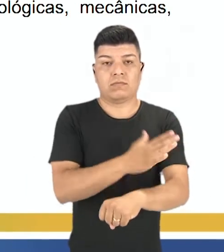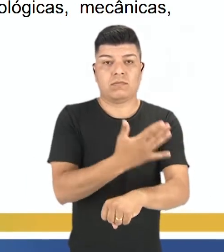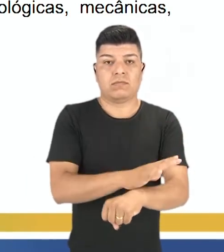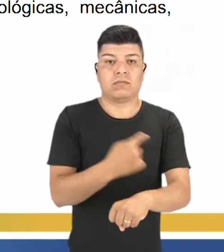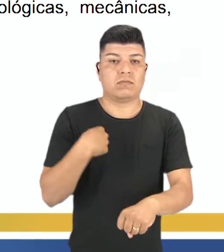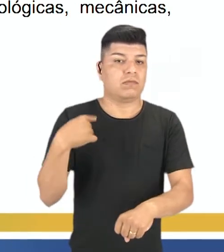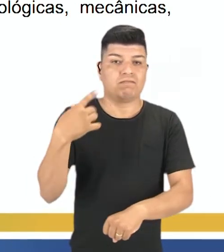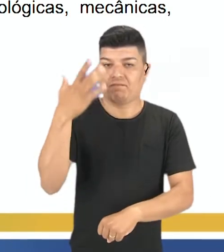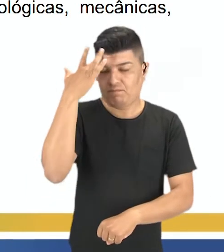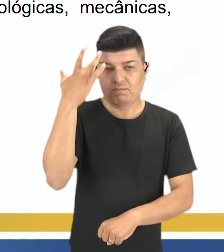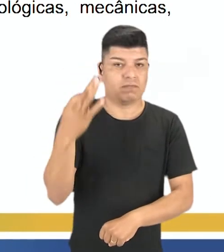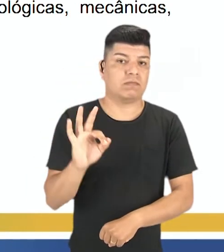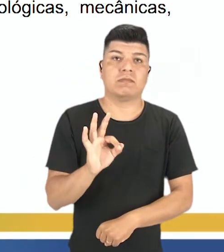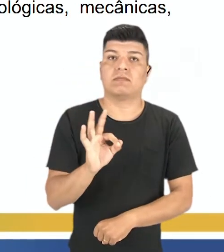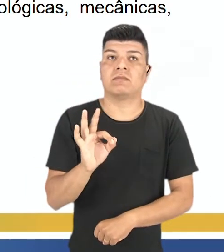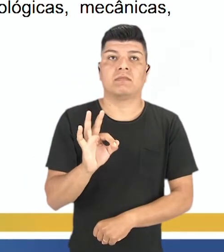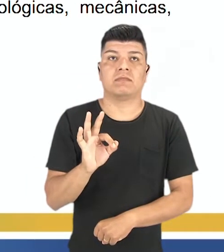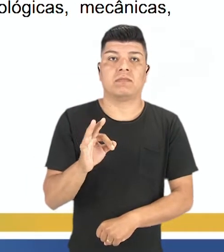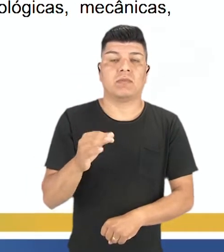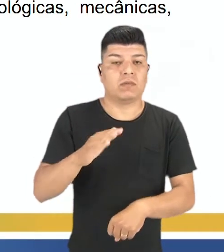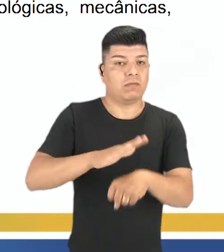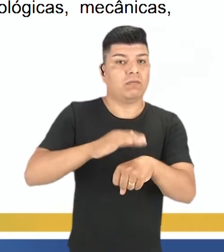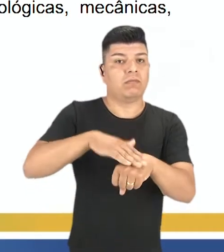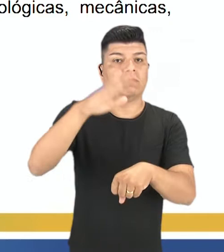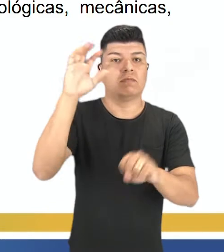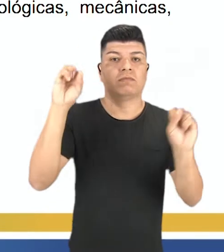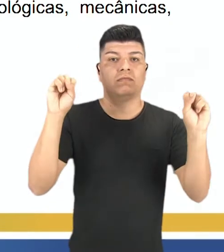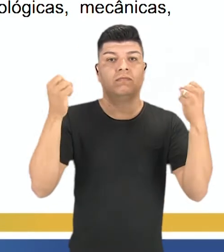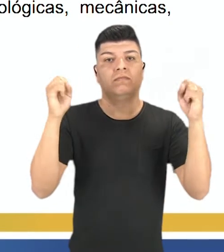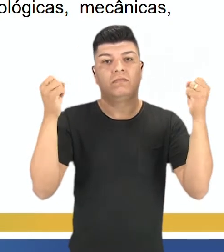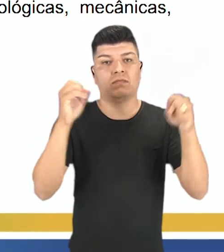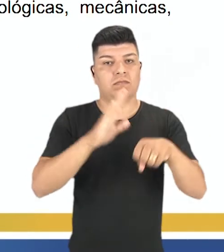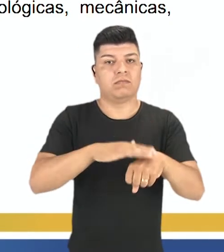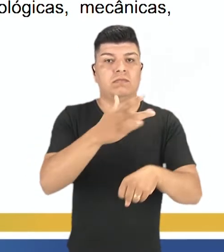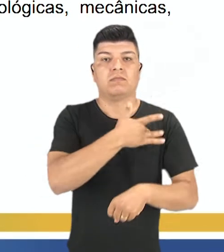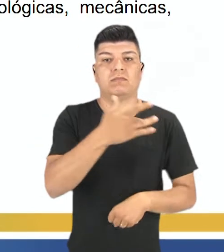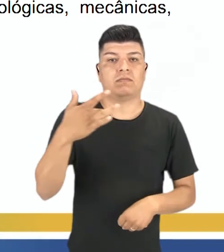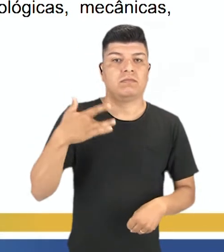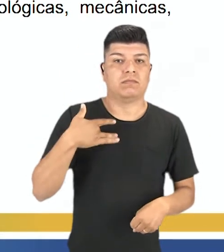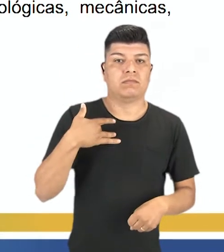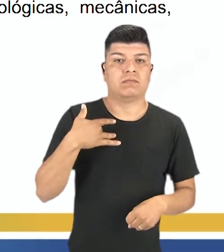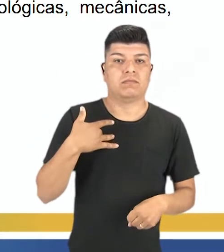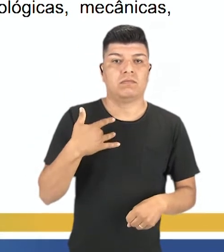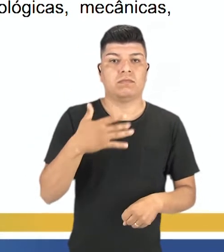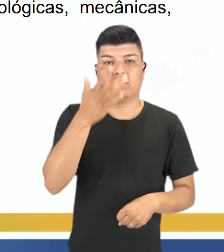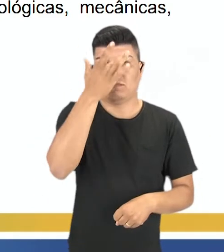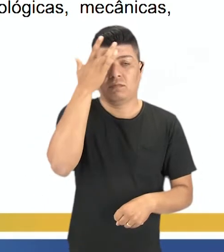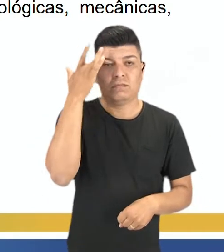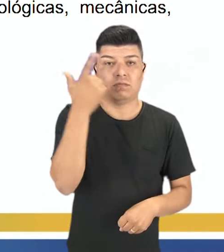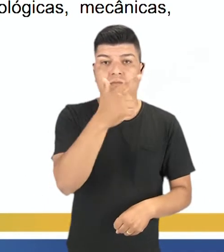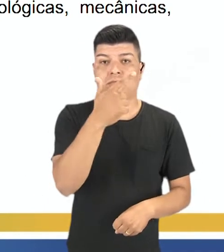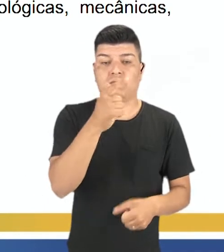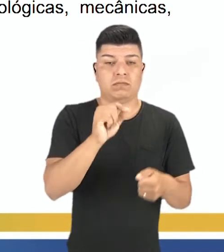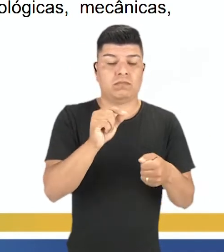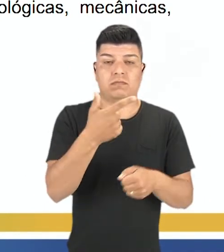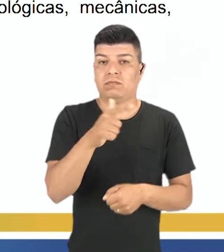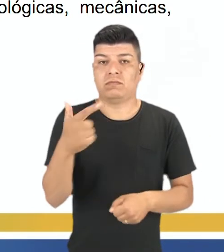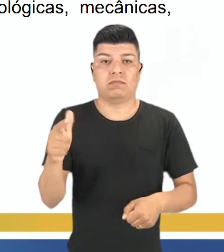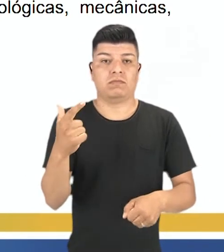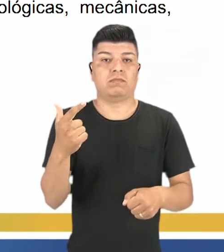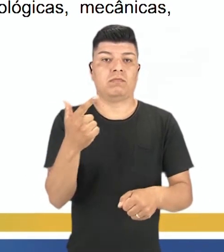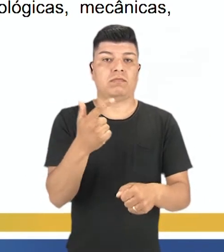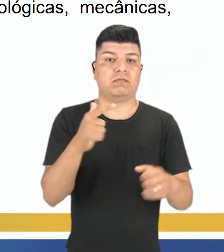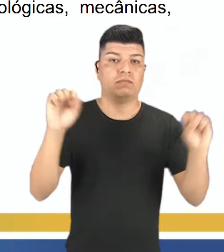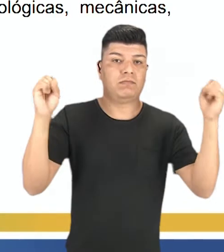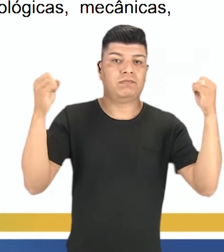podemos afirmar que quanto mais exercício, mais saúde. Ou que uma pessoa que não pratica exercício não seria